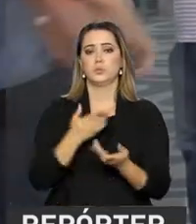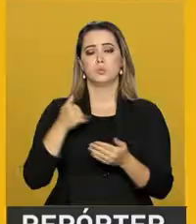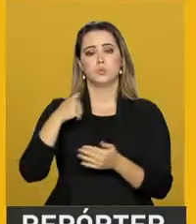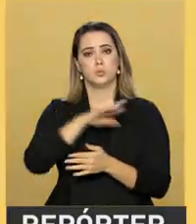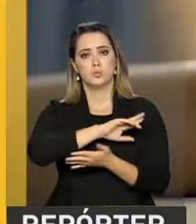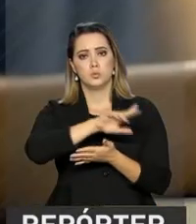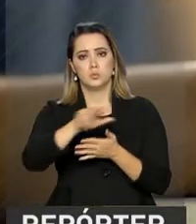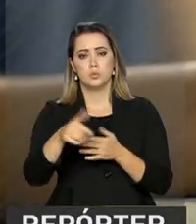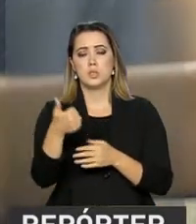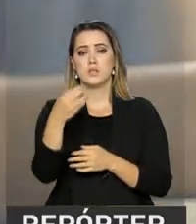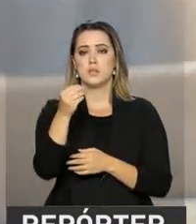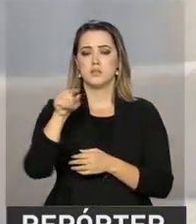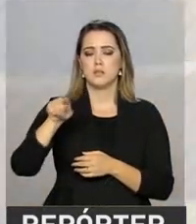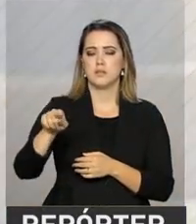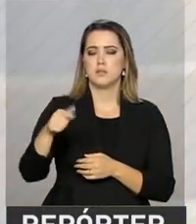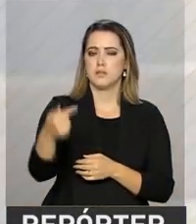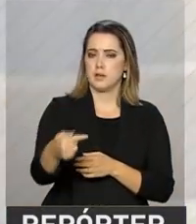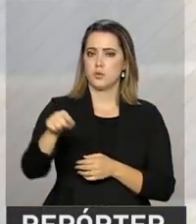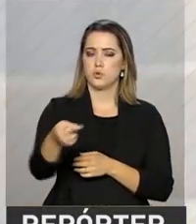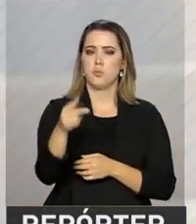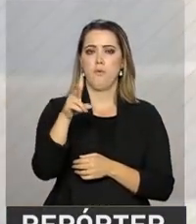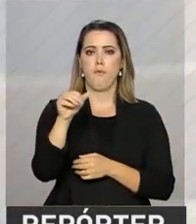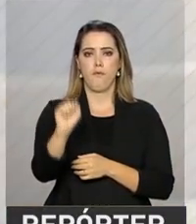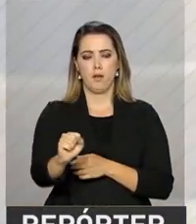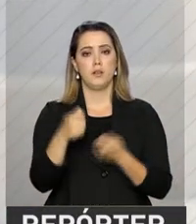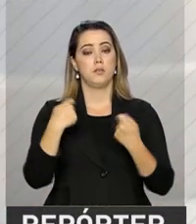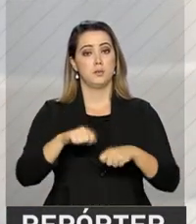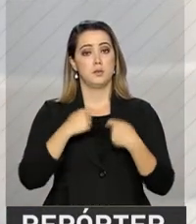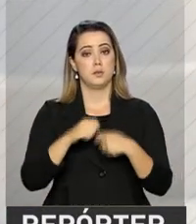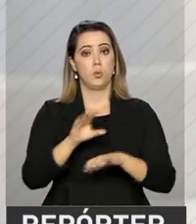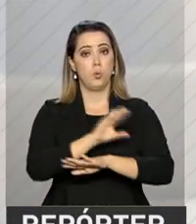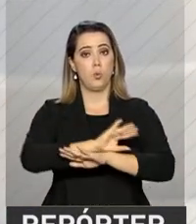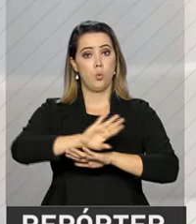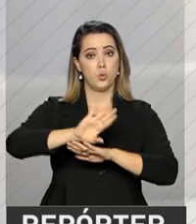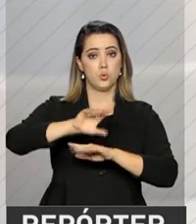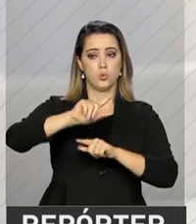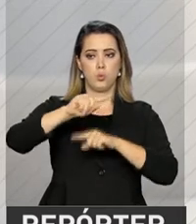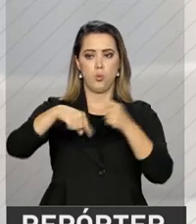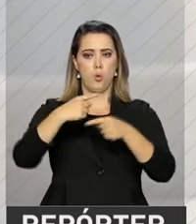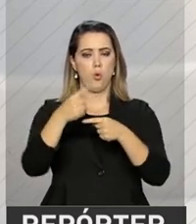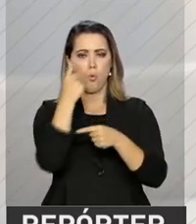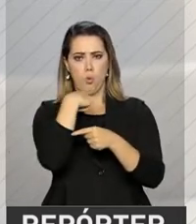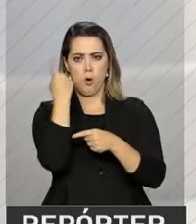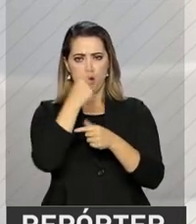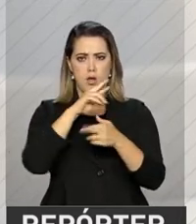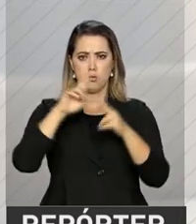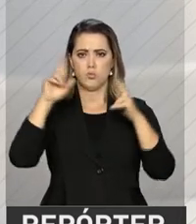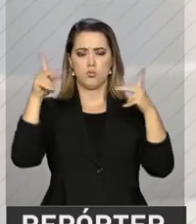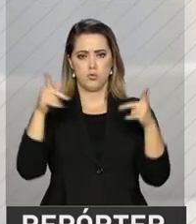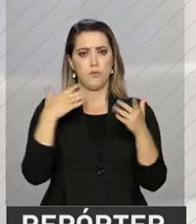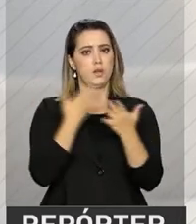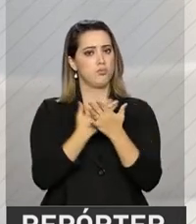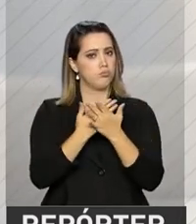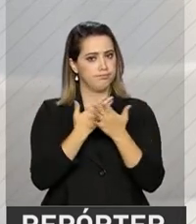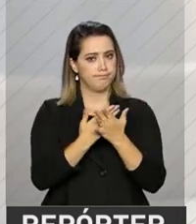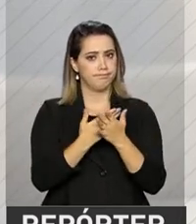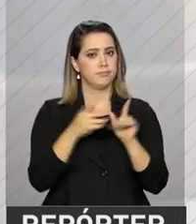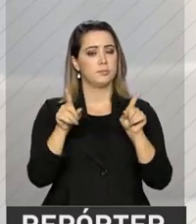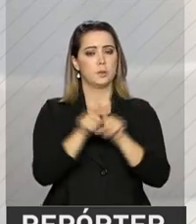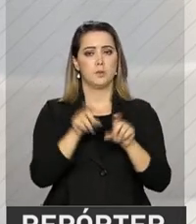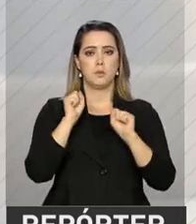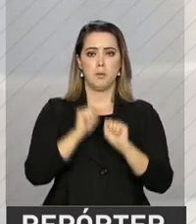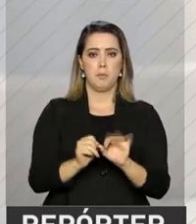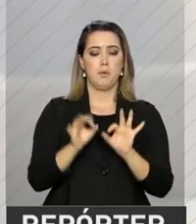os alunos deverão fazer os cursos em turnos diferentes das aulas do ensino médio também a alternativa de se fazer